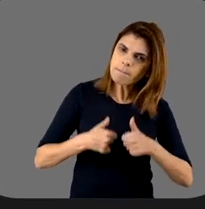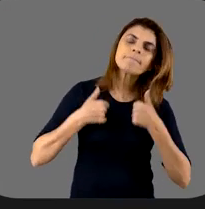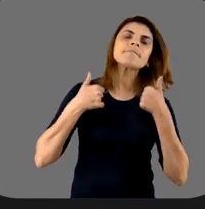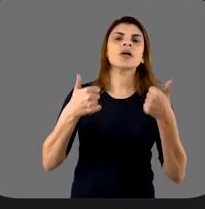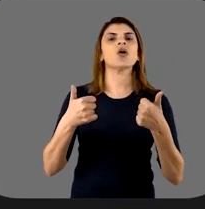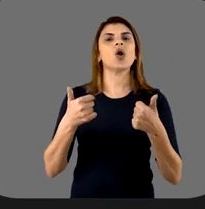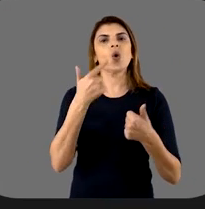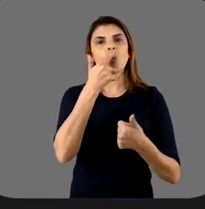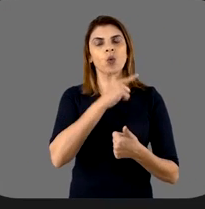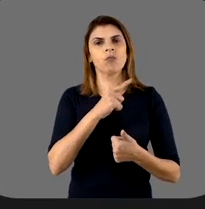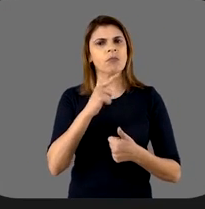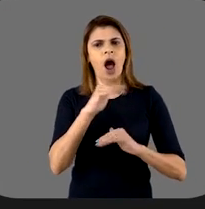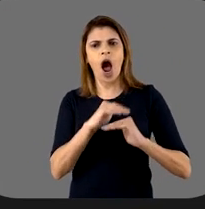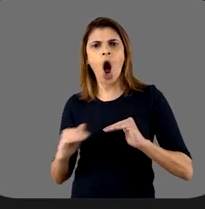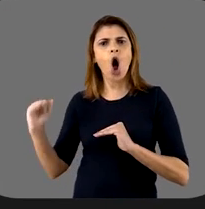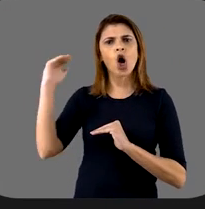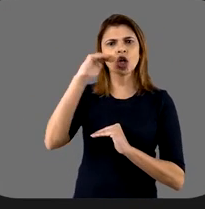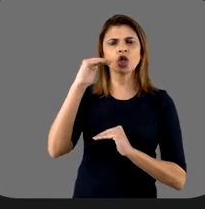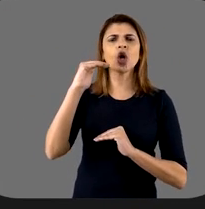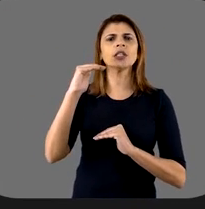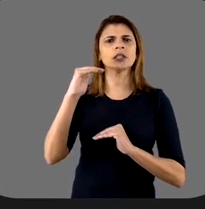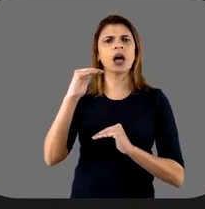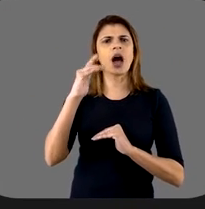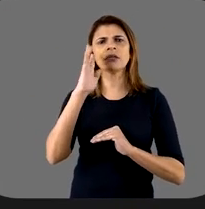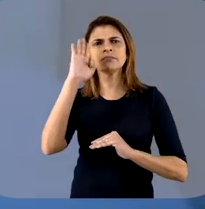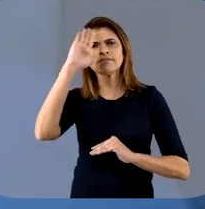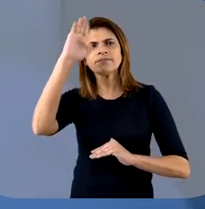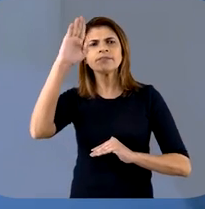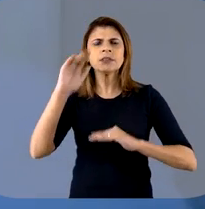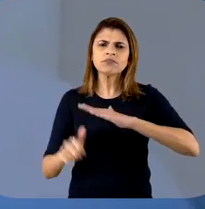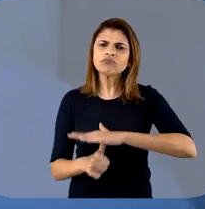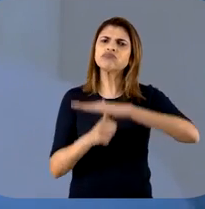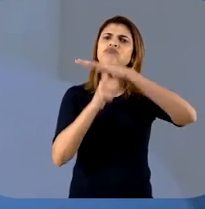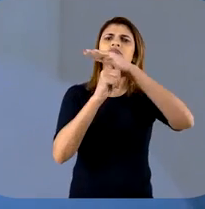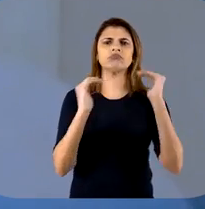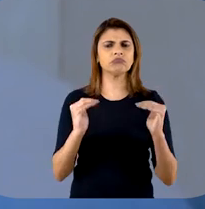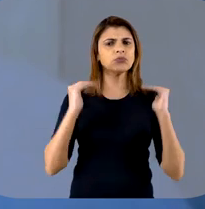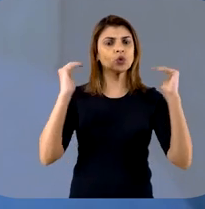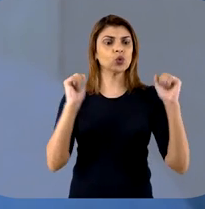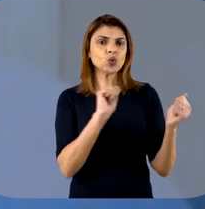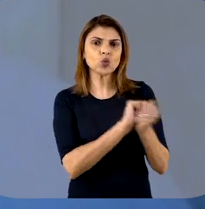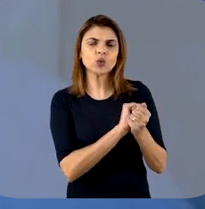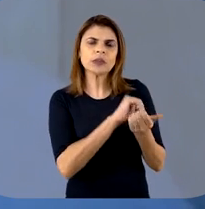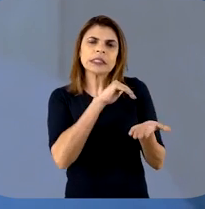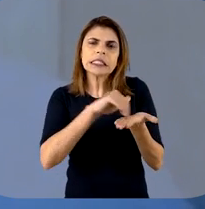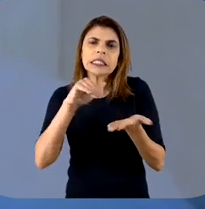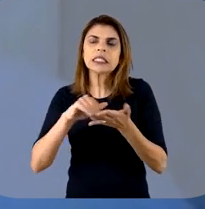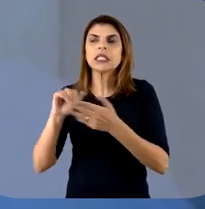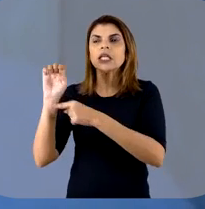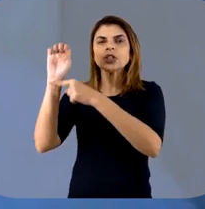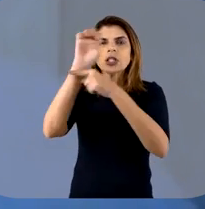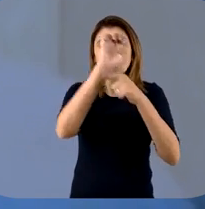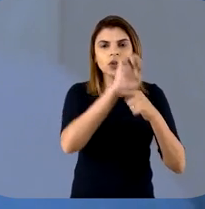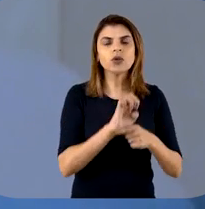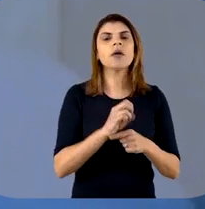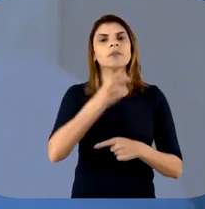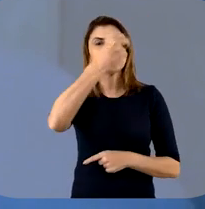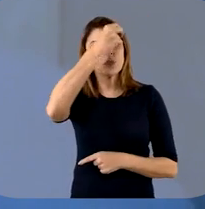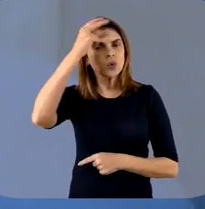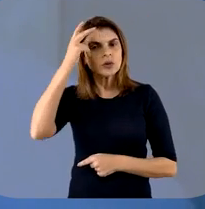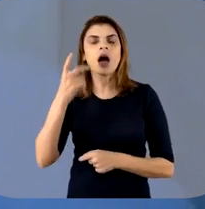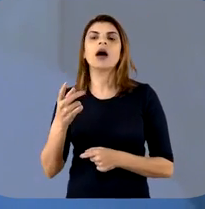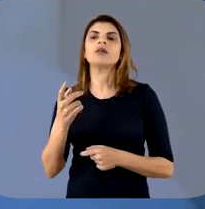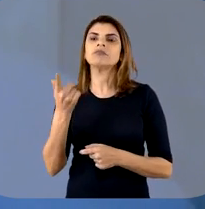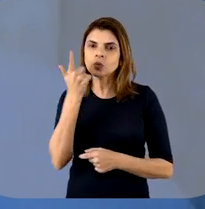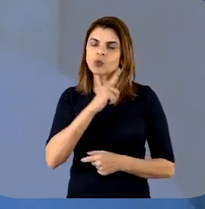que é a autoridade reitora do sistema, junto com as secretarias estaduais e municipais, retome, porque